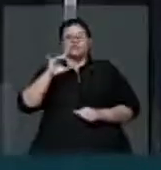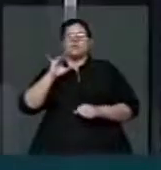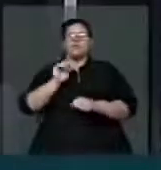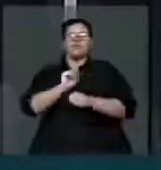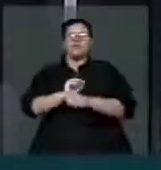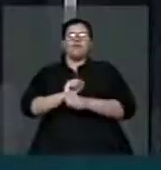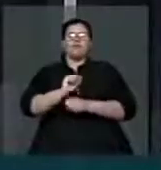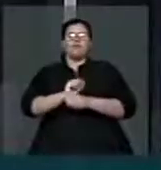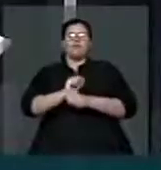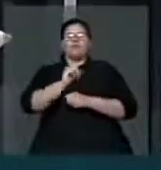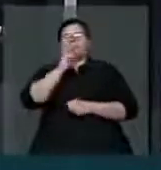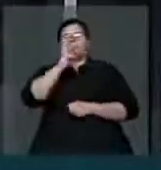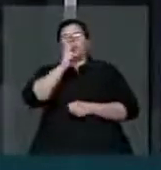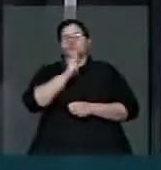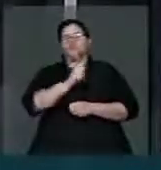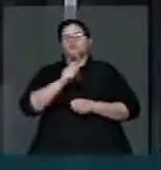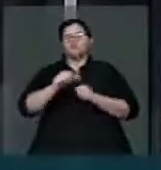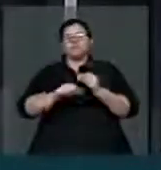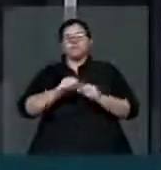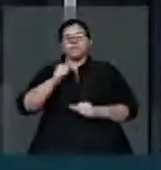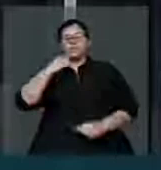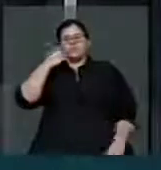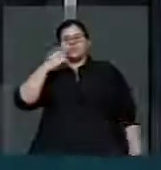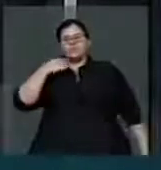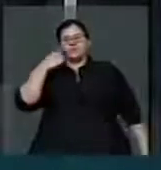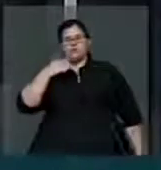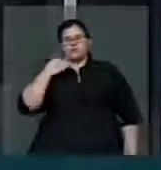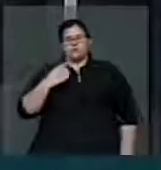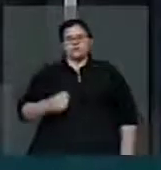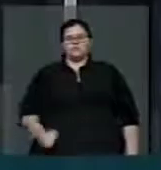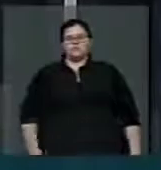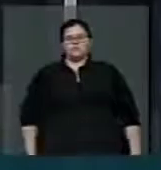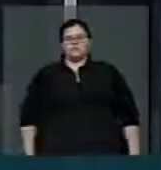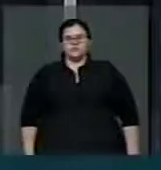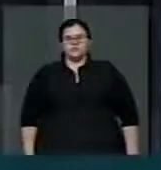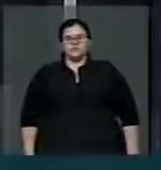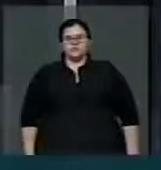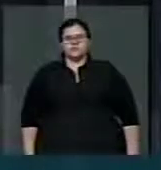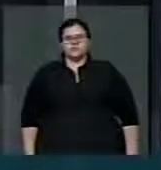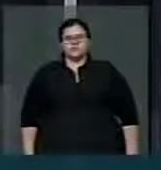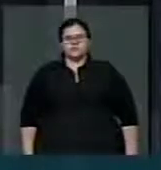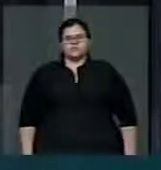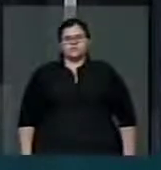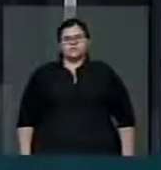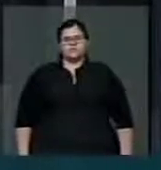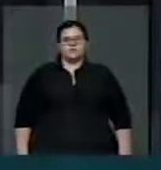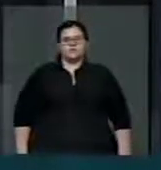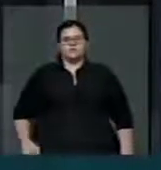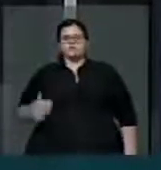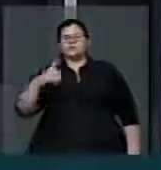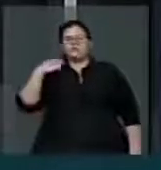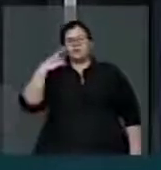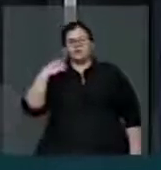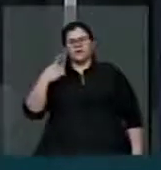Minas, doutor Pertence, trocou por um outro, doutor Sérgio Abib, da Bahia, um advogado que